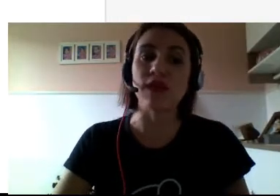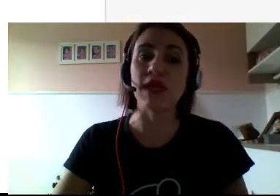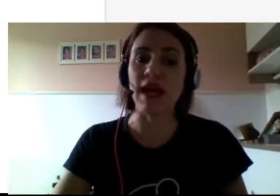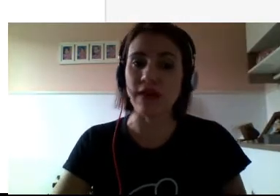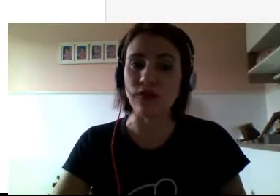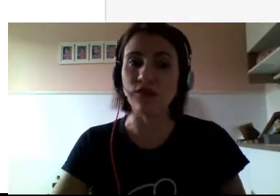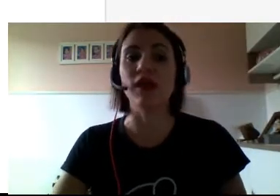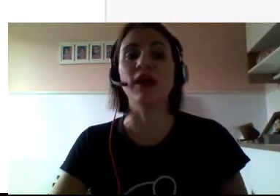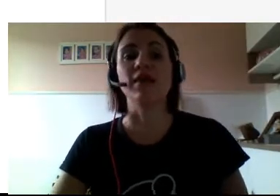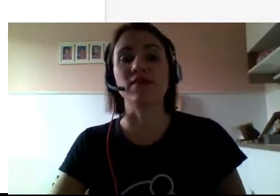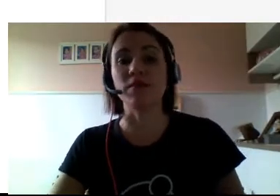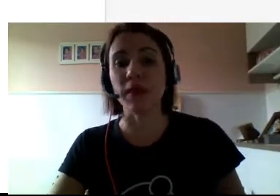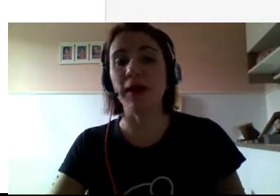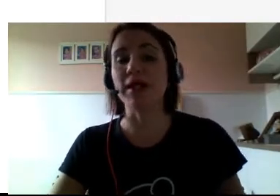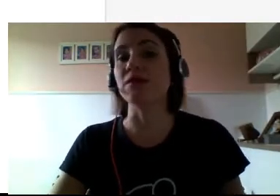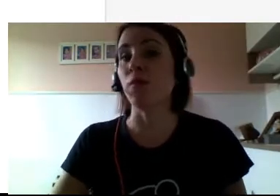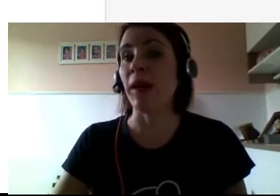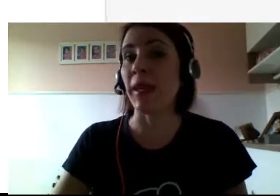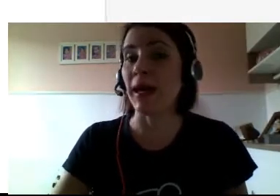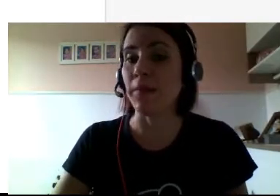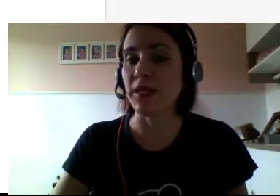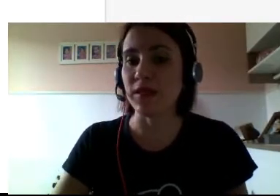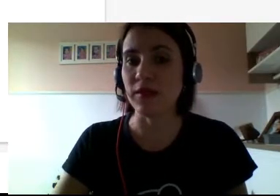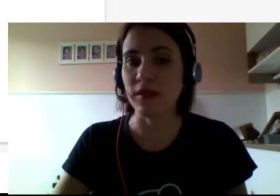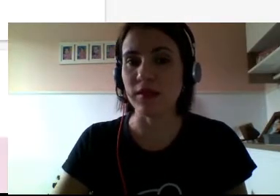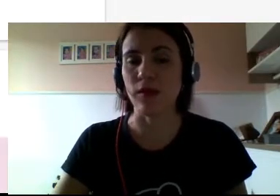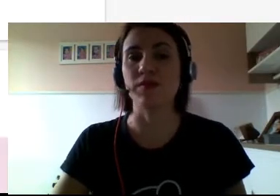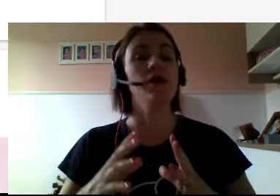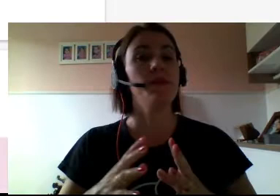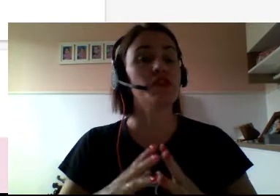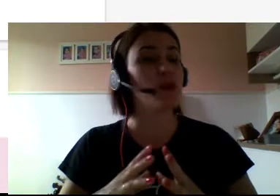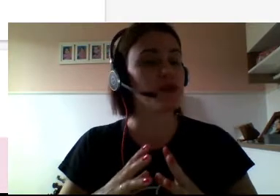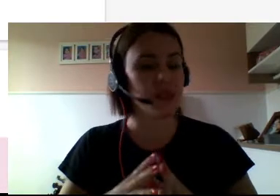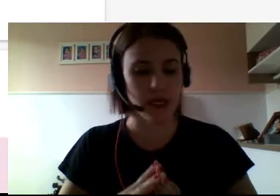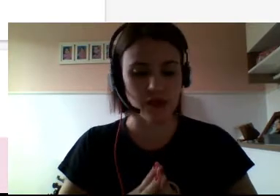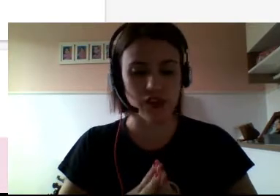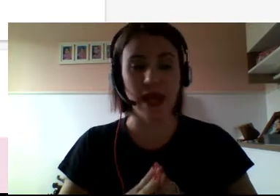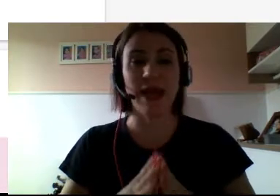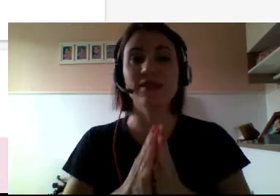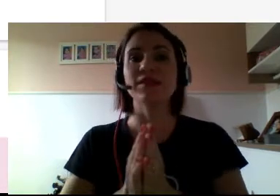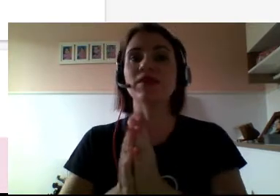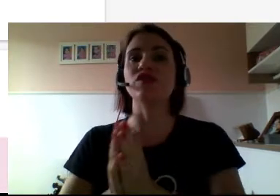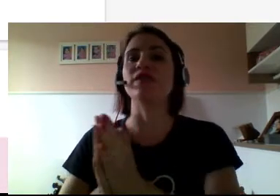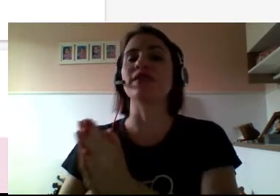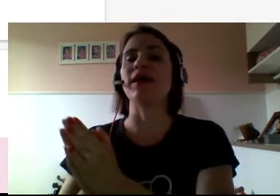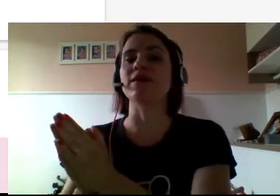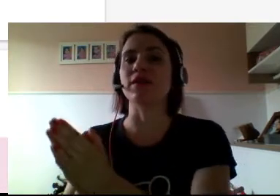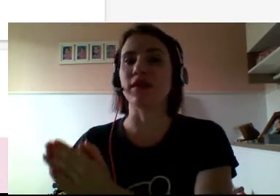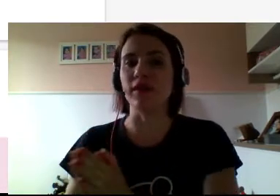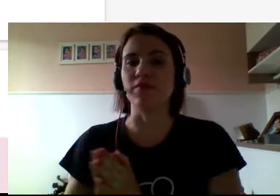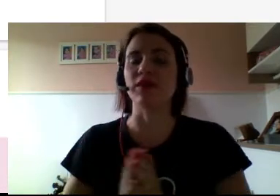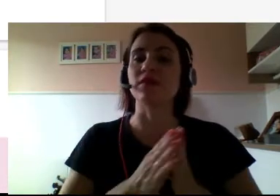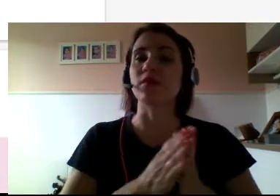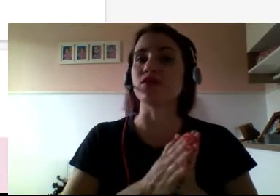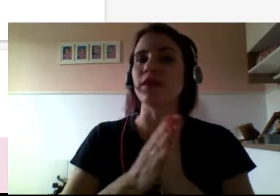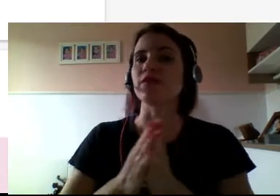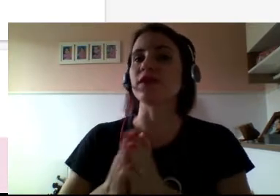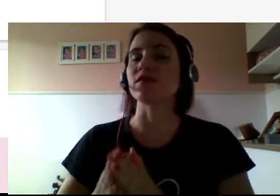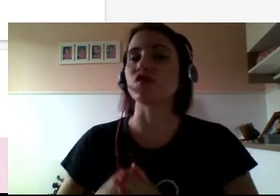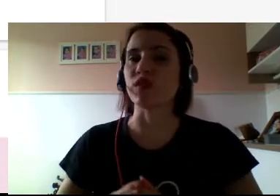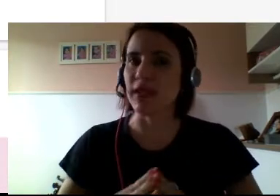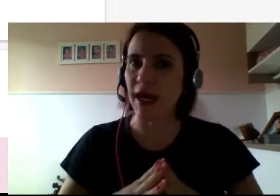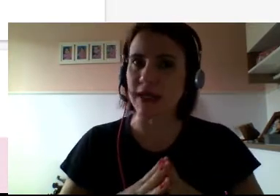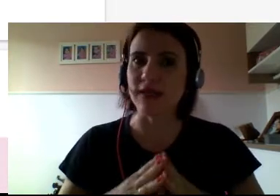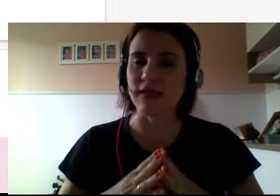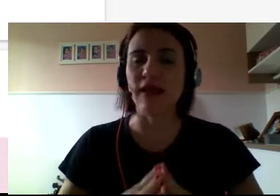cênicos criados e se preparando para a apresentação pessoal seguinte Essas atividades aqui que